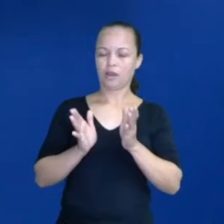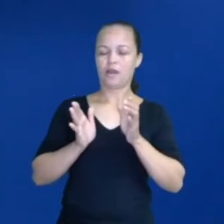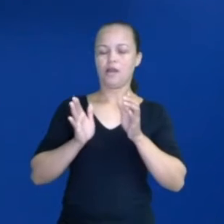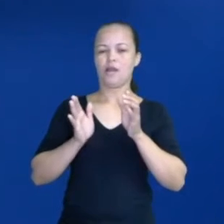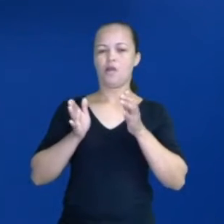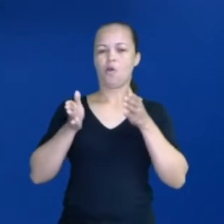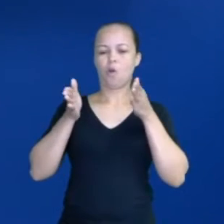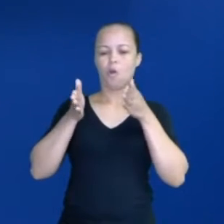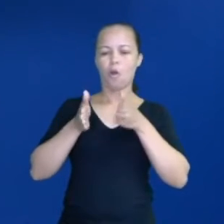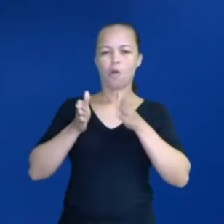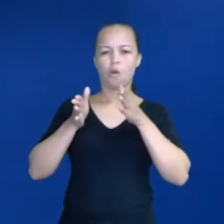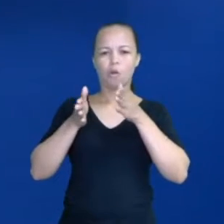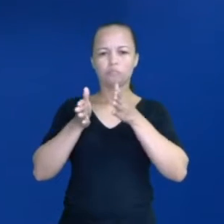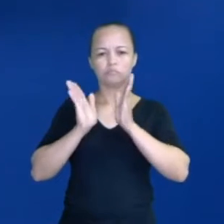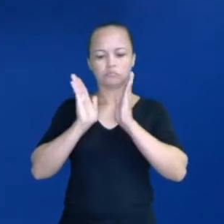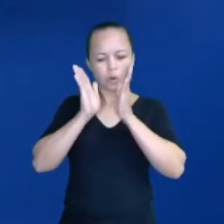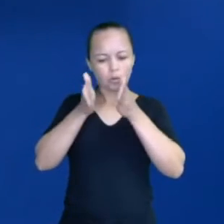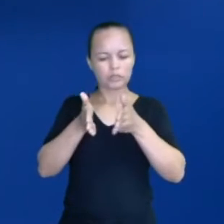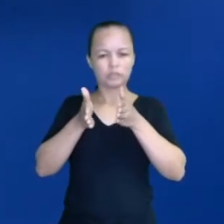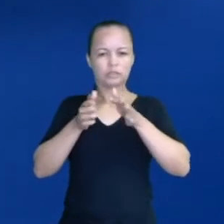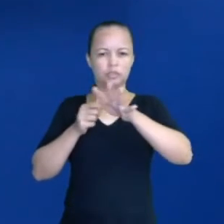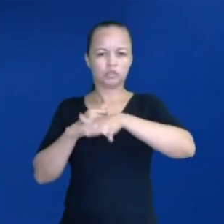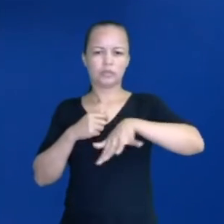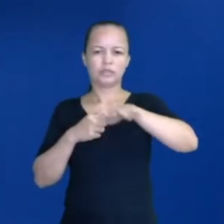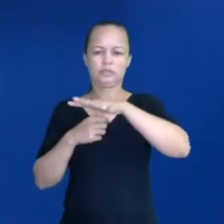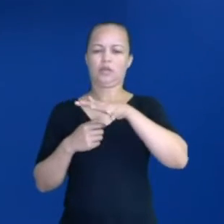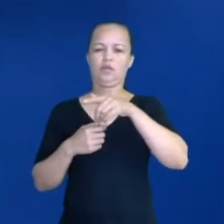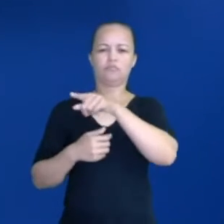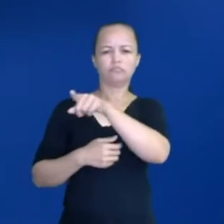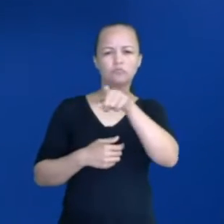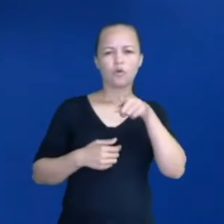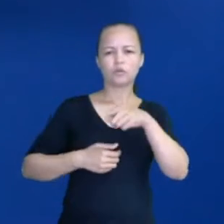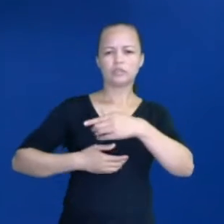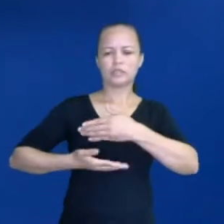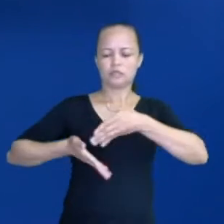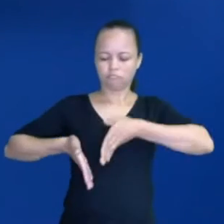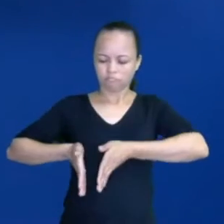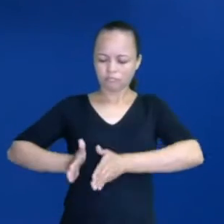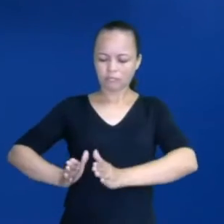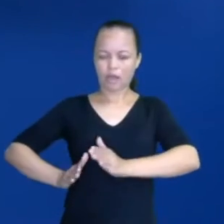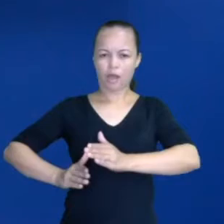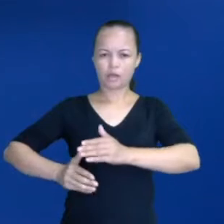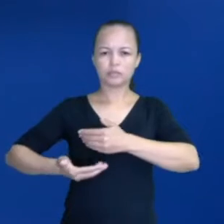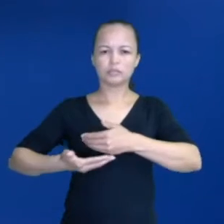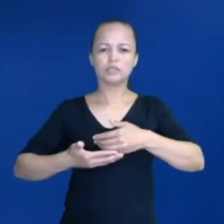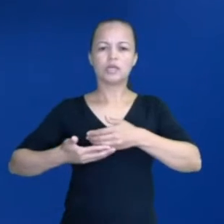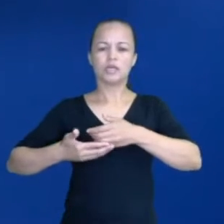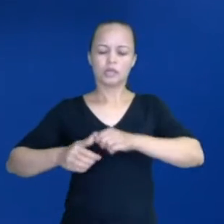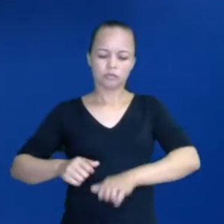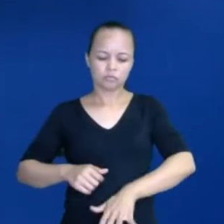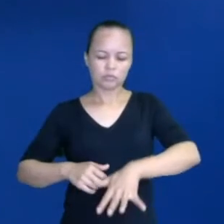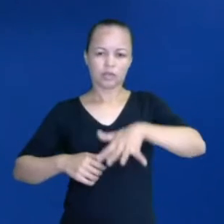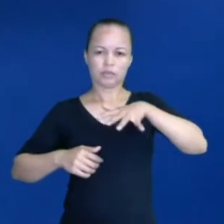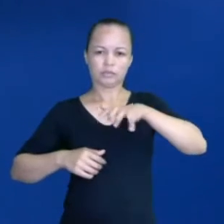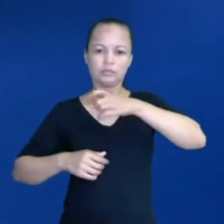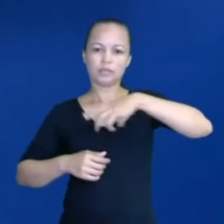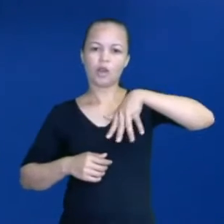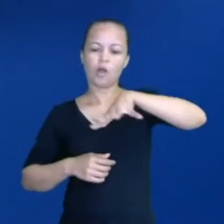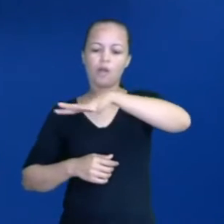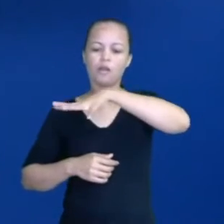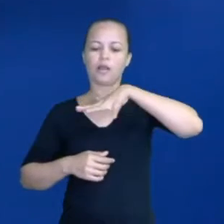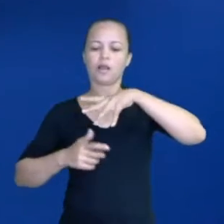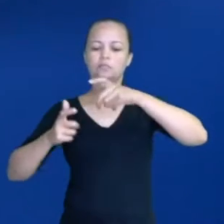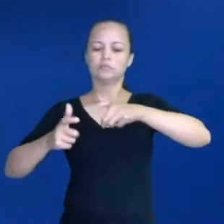você desenvolve desde criança, quando você nasce. Você começa a se localizar no espaço,